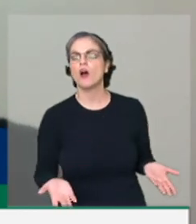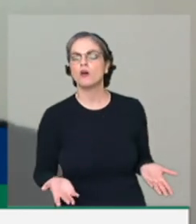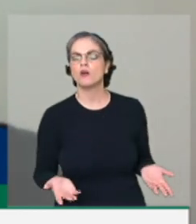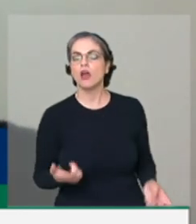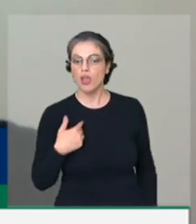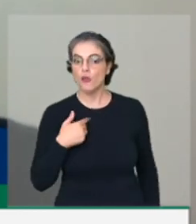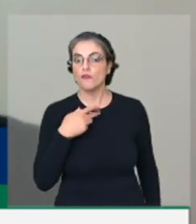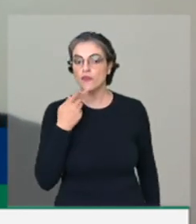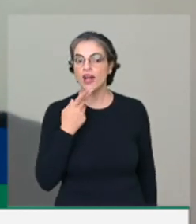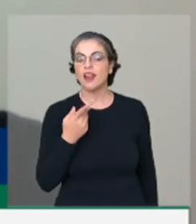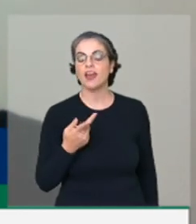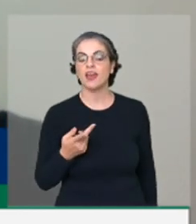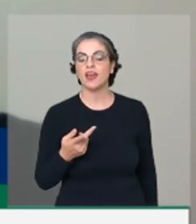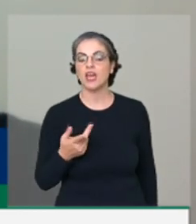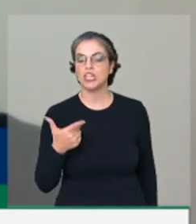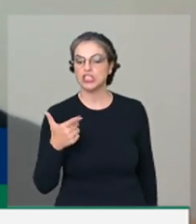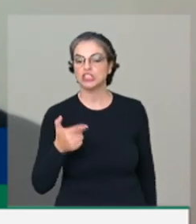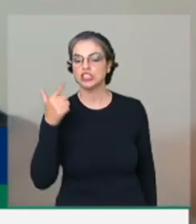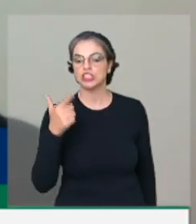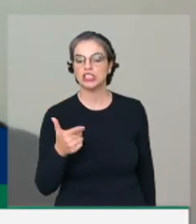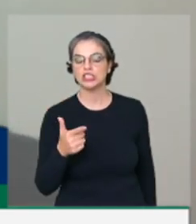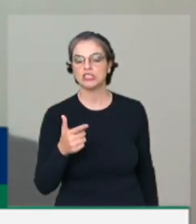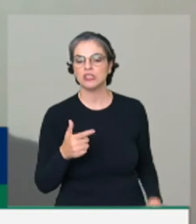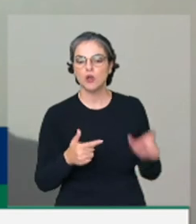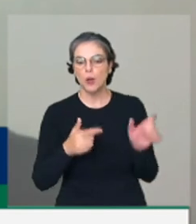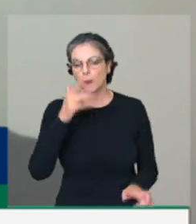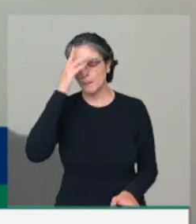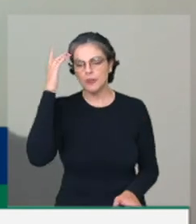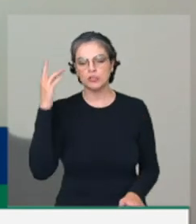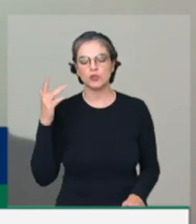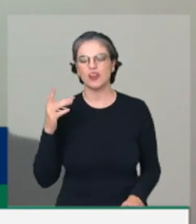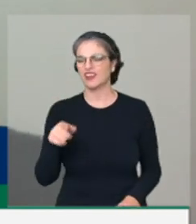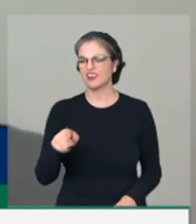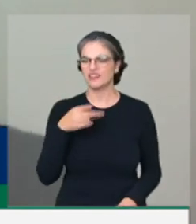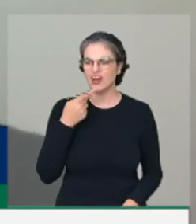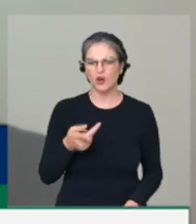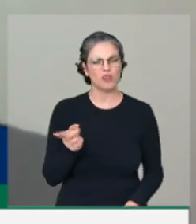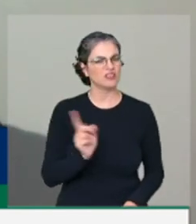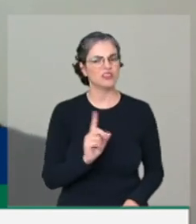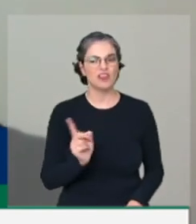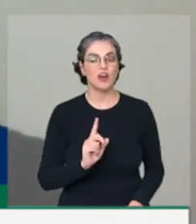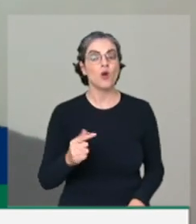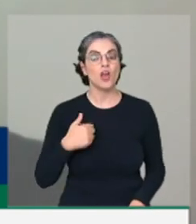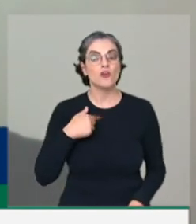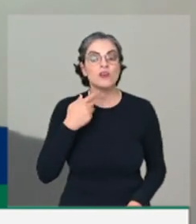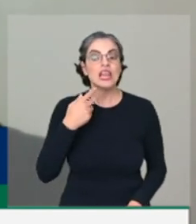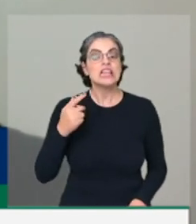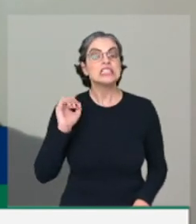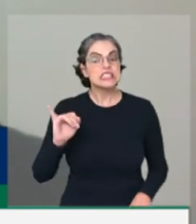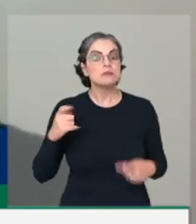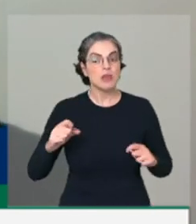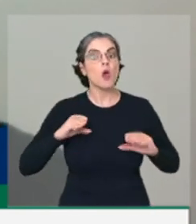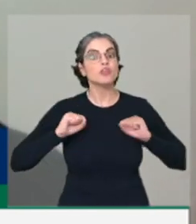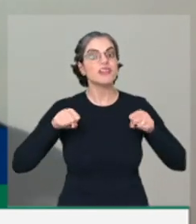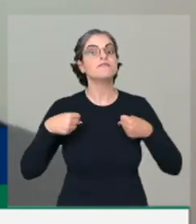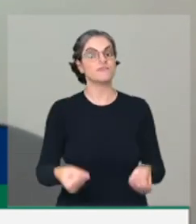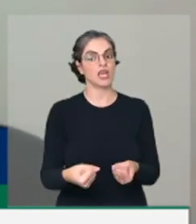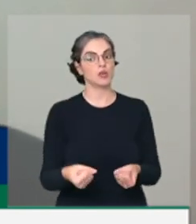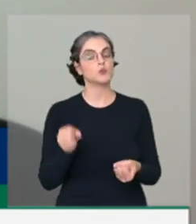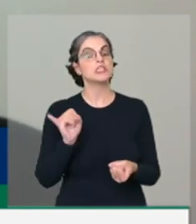tiro no peito de um antifa, aí alguém falou, eu não disse isso. Eu disse que me defenderia se algum deles